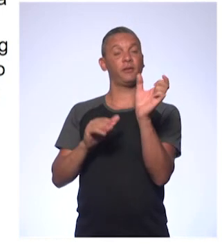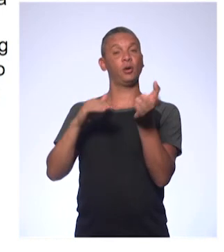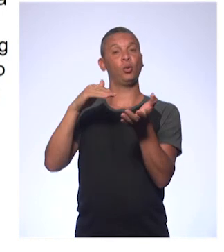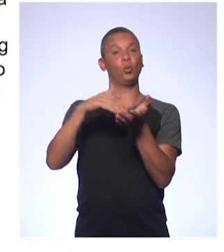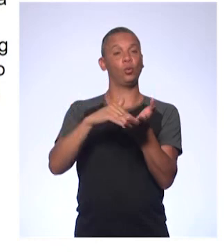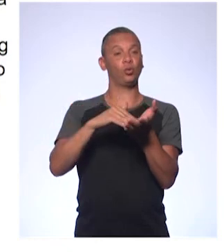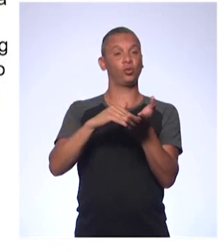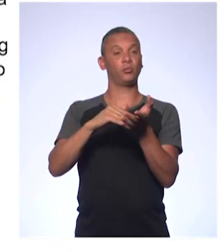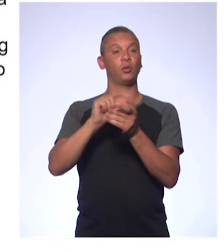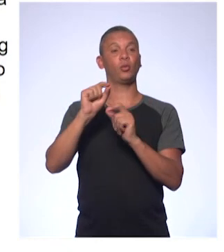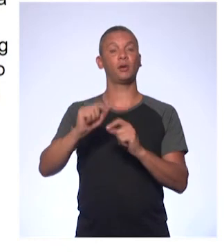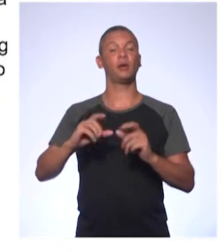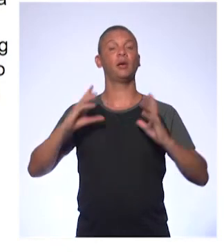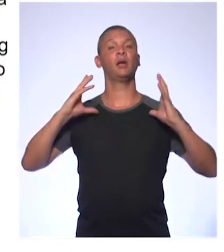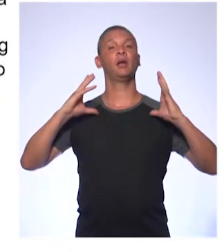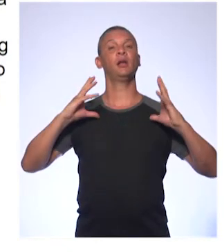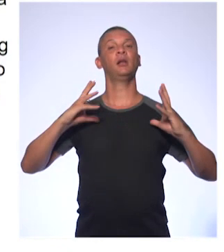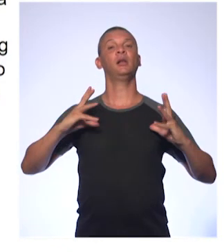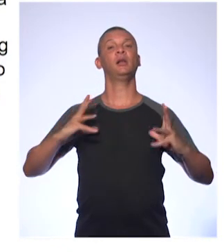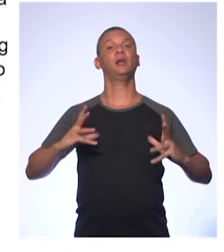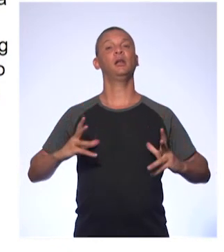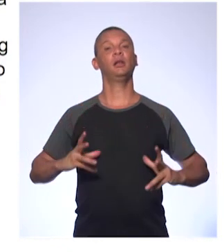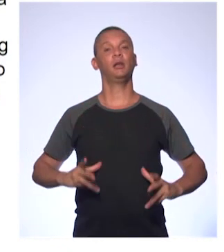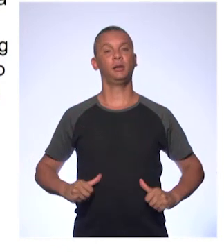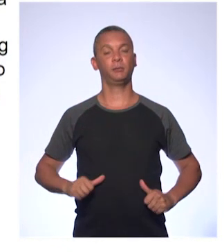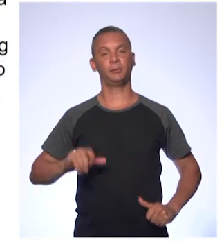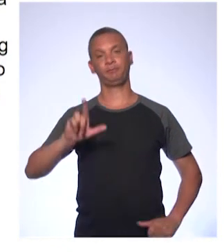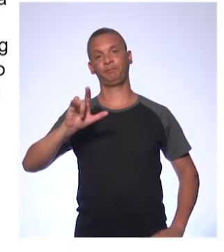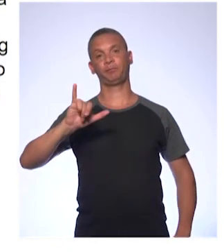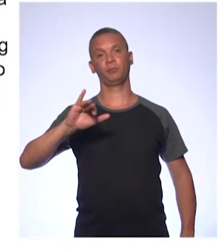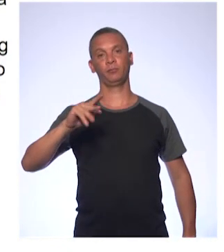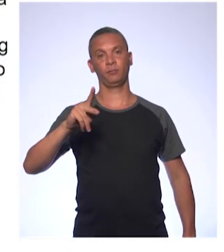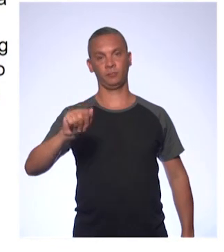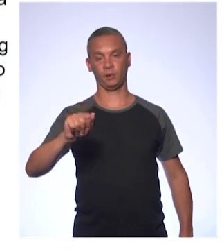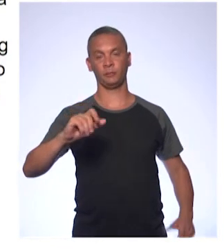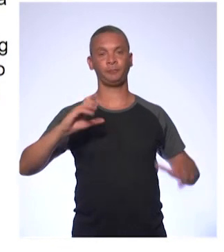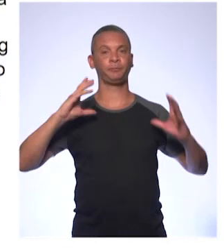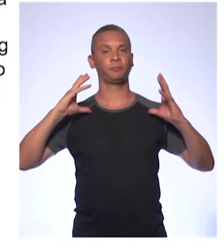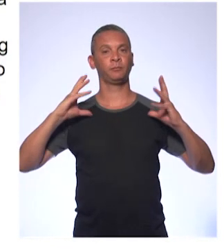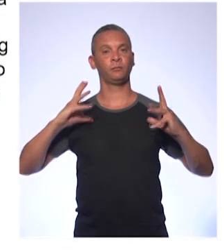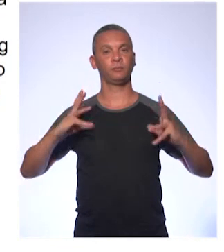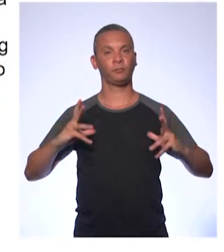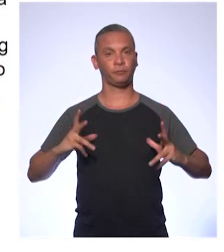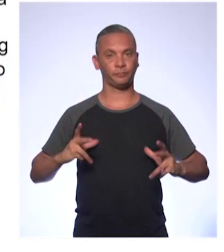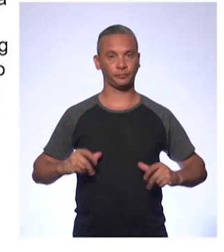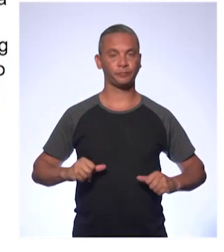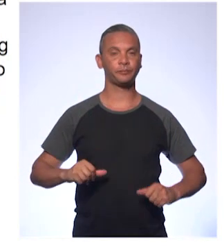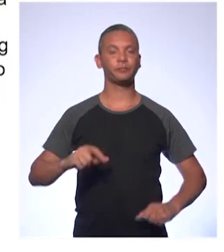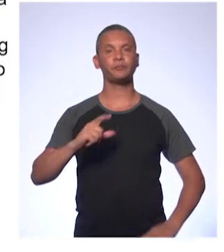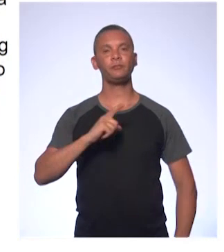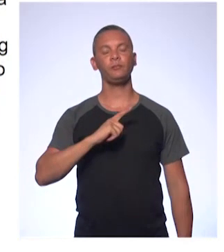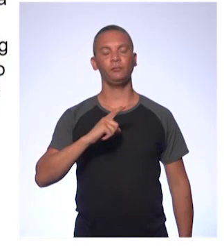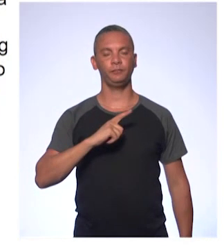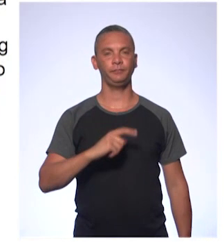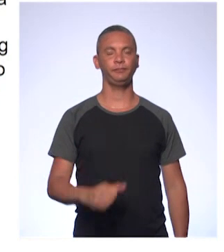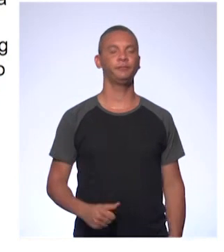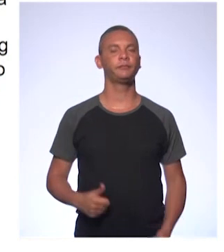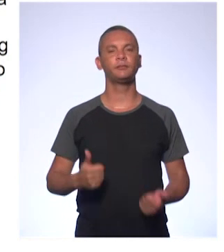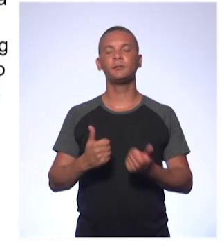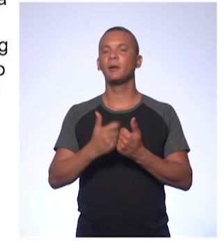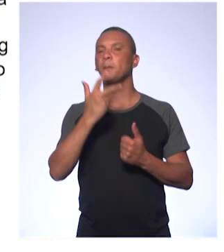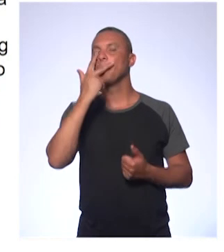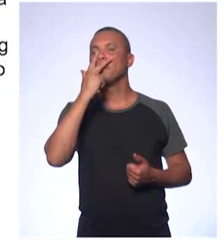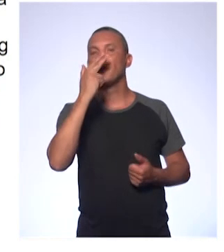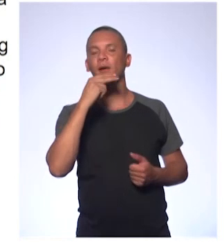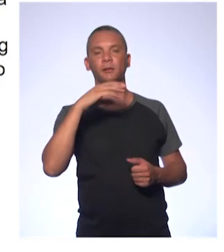que é limpia. Limpia é de limpa mesmo, tá? Muito próximo aí do português, né? Limpa é a palavra